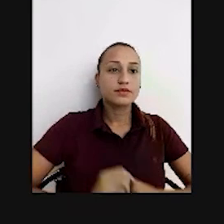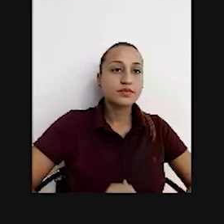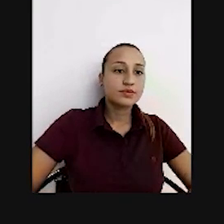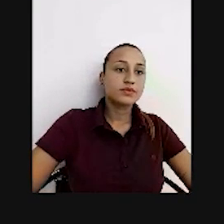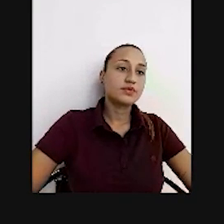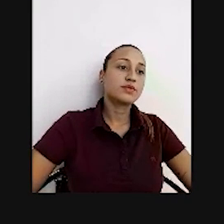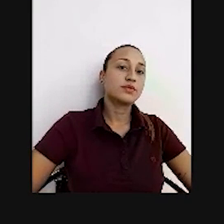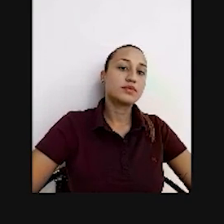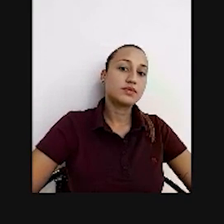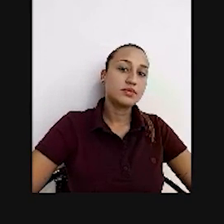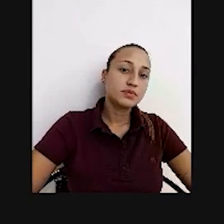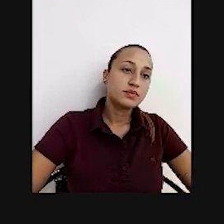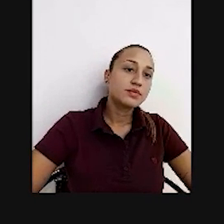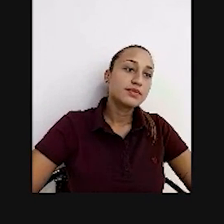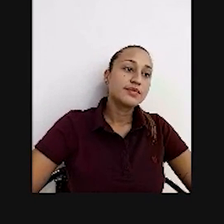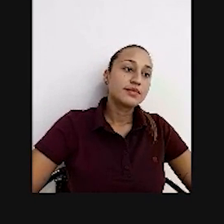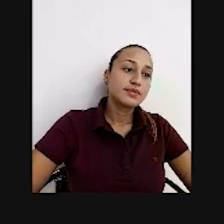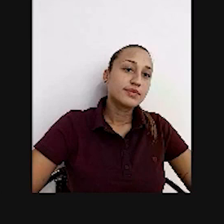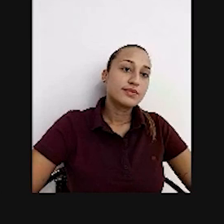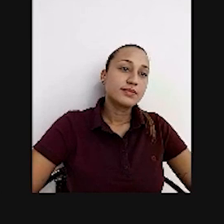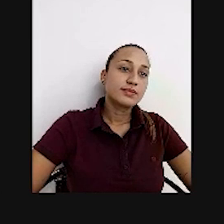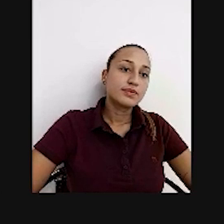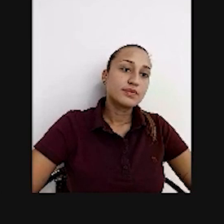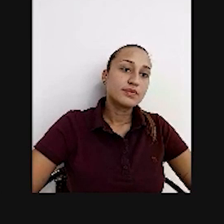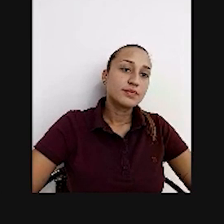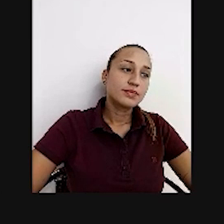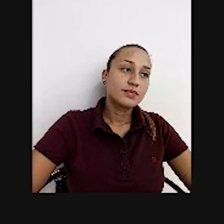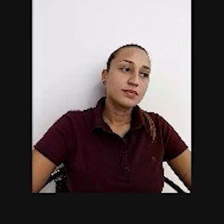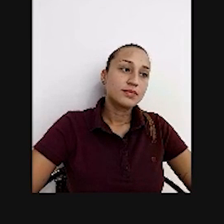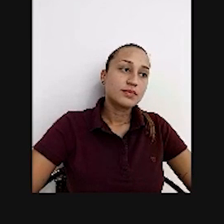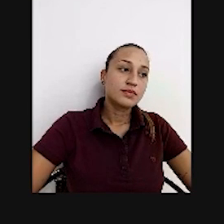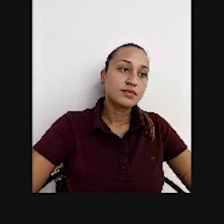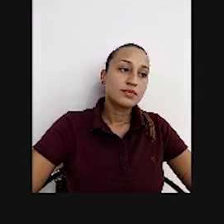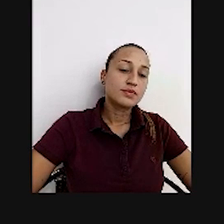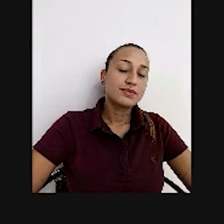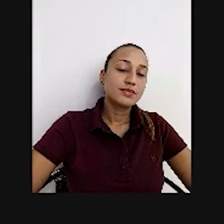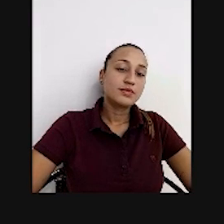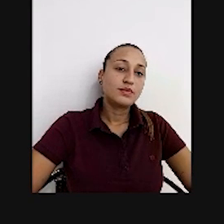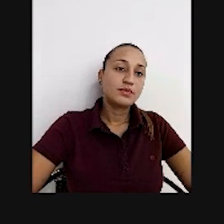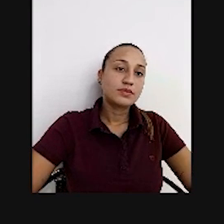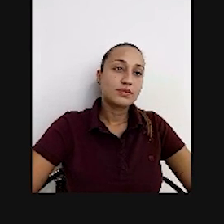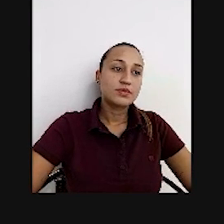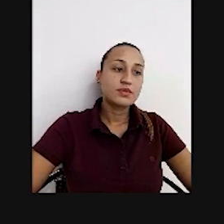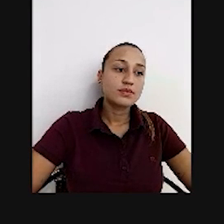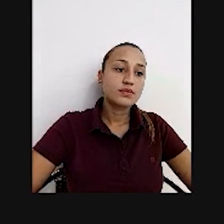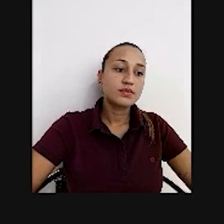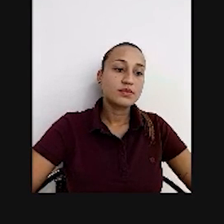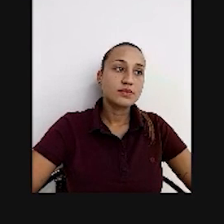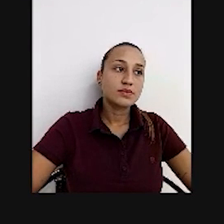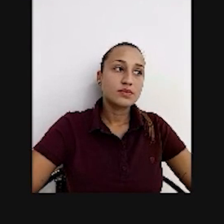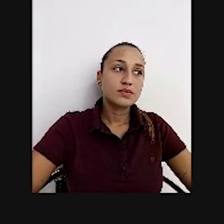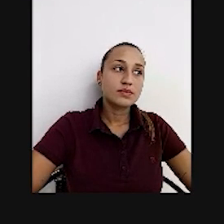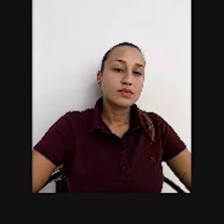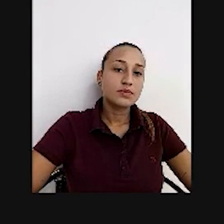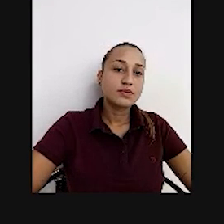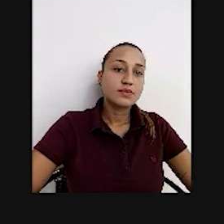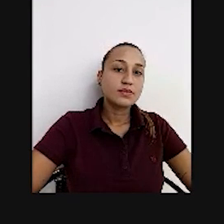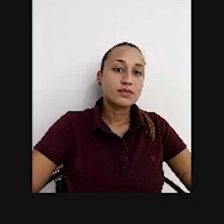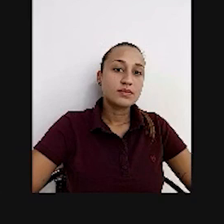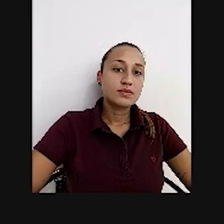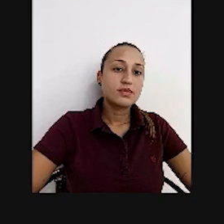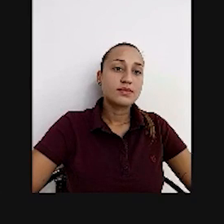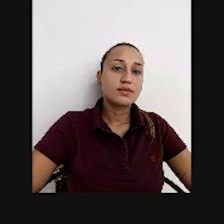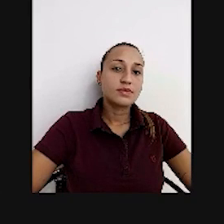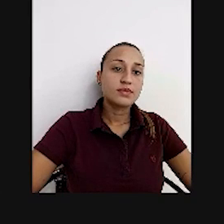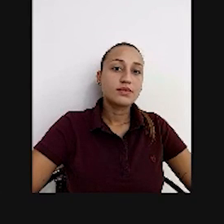de uma pecinha, e vimos os resultados. E a importância do profissional na área de engenharia de